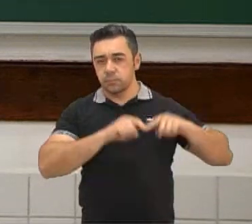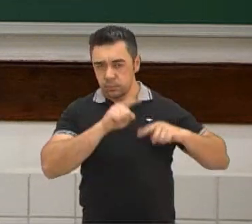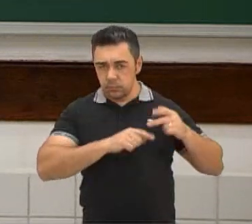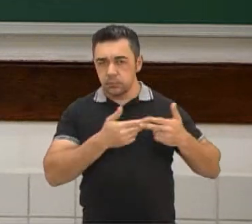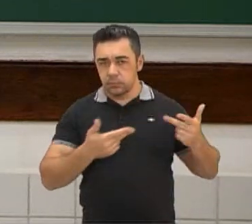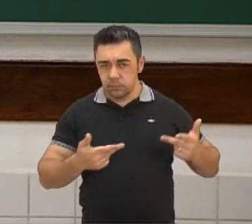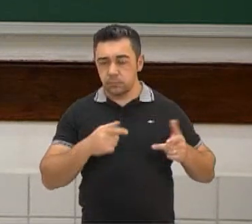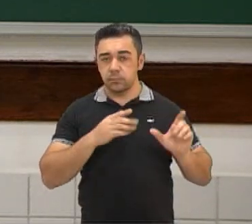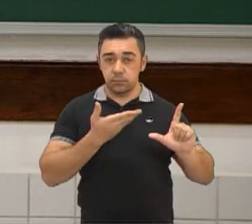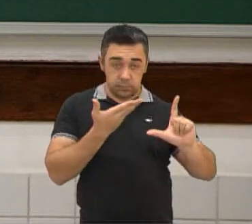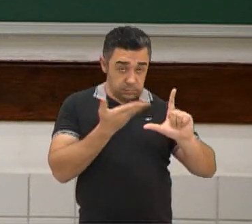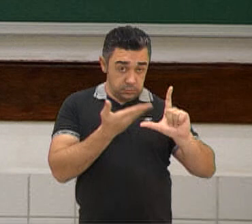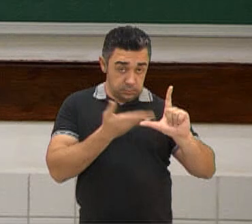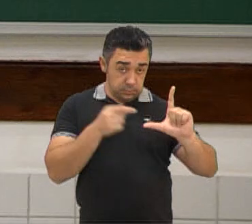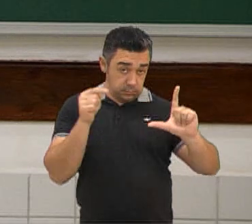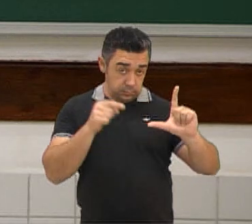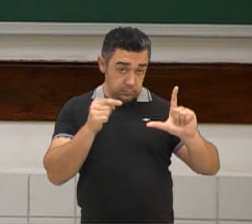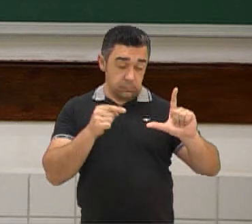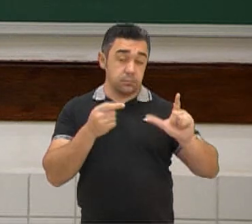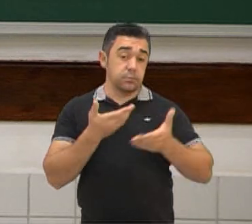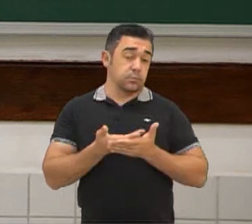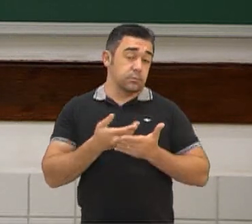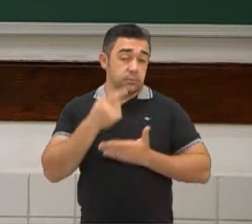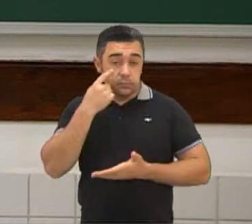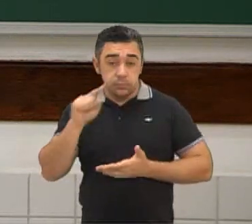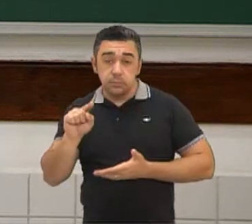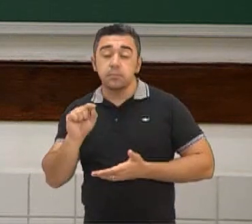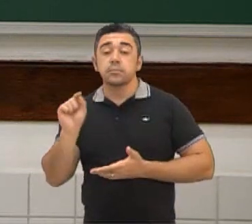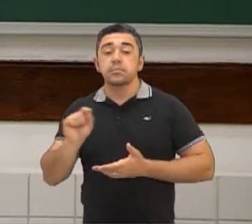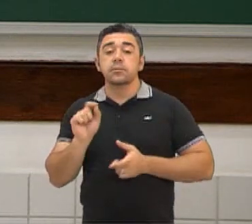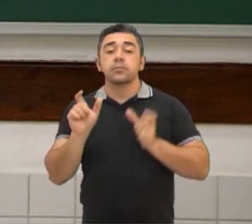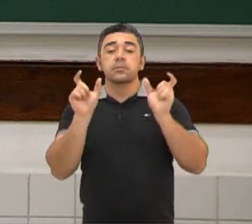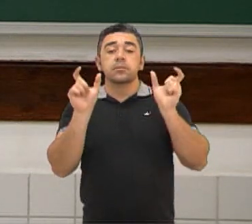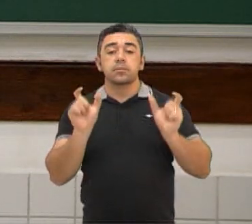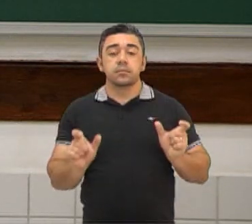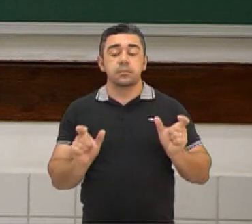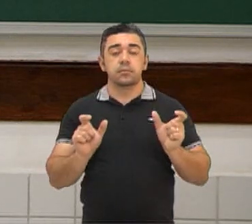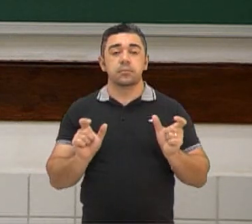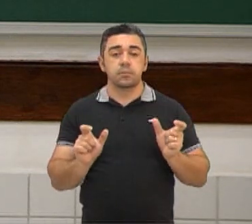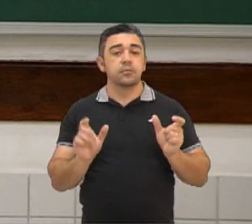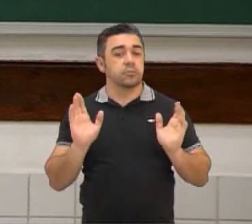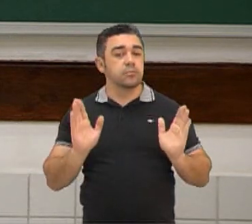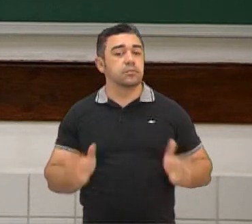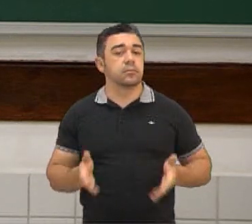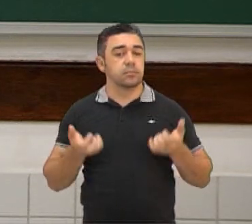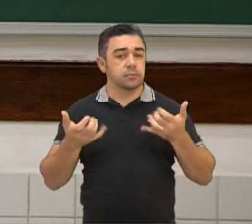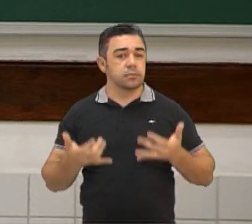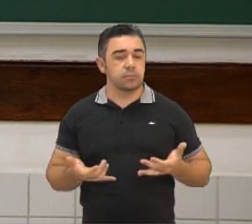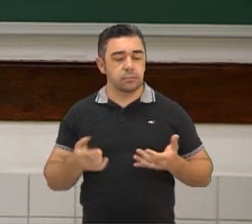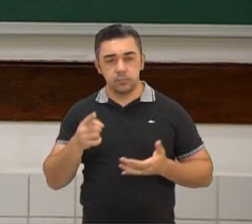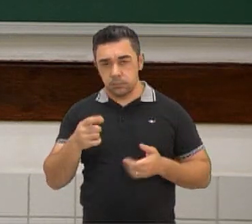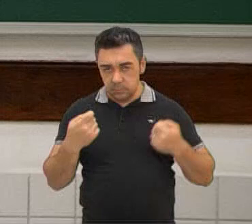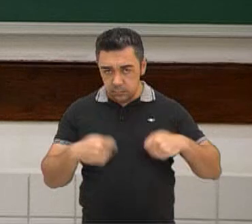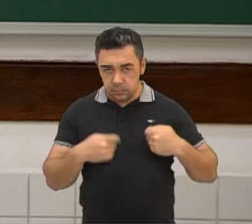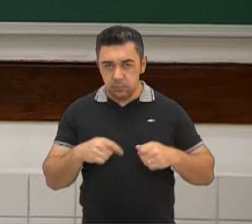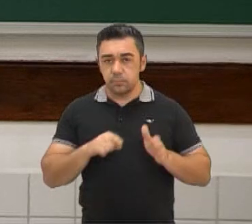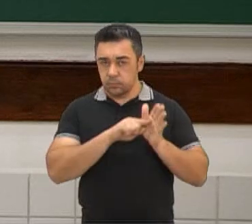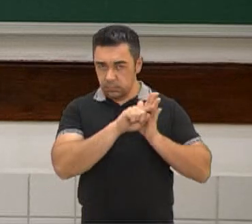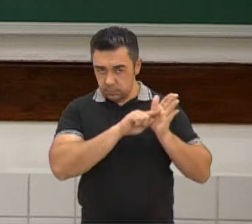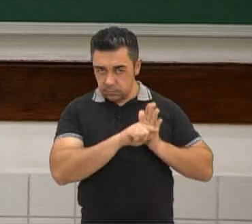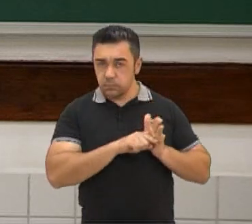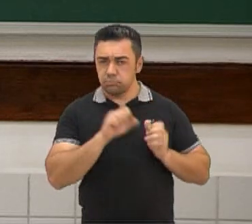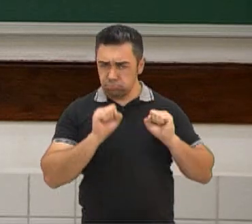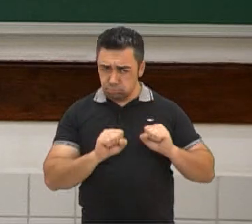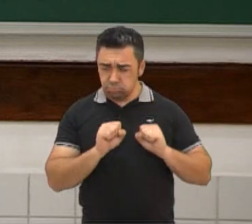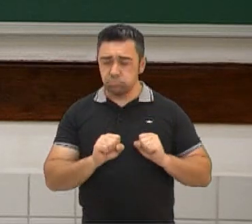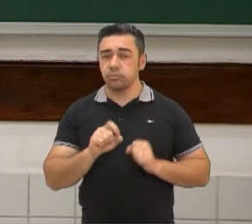lá no Google Classroom dessa aula e ver que essa frase a gente já falou aqui na aula, tá? Se você precisar, pode pesquisar lá